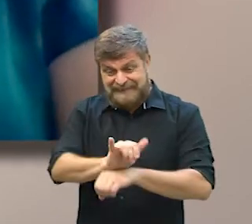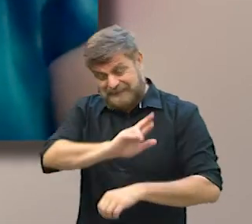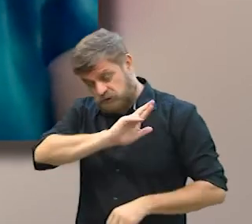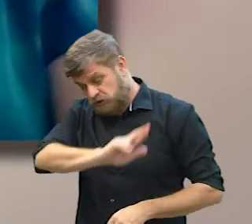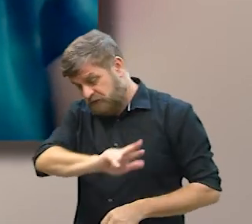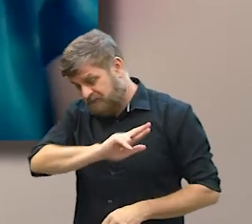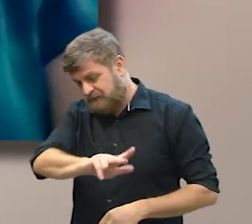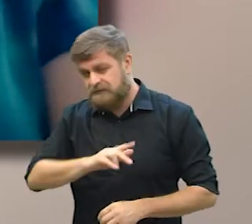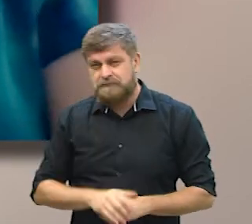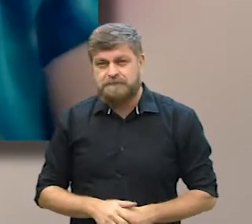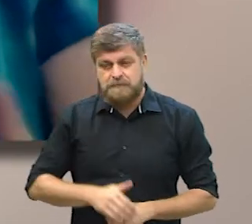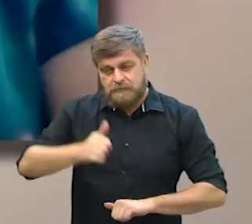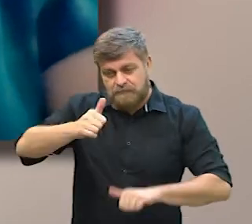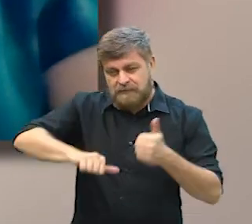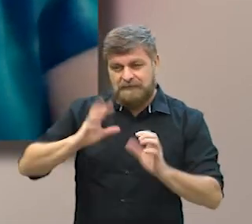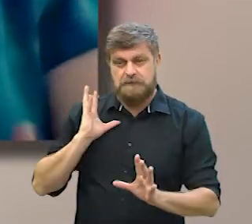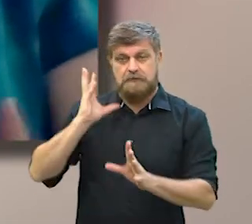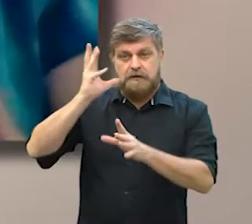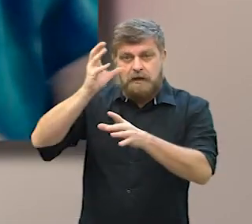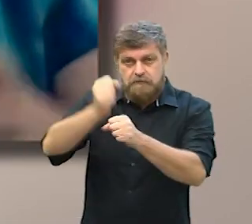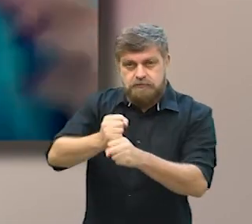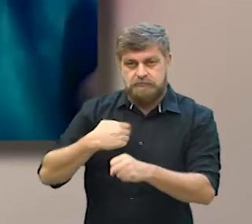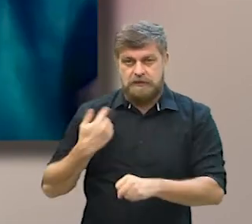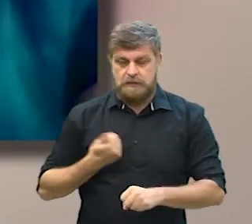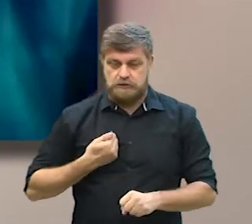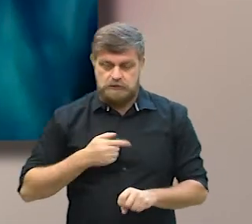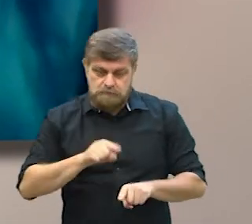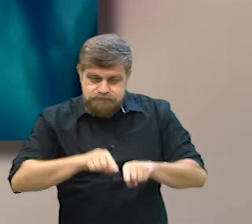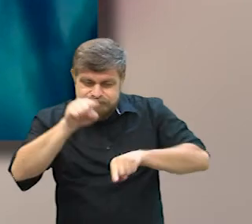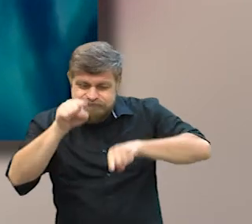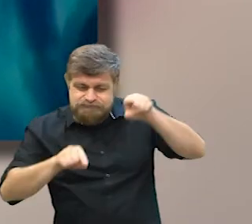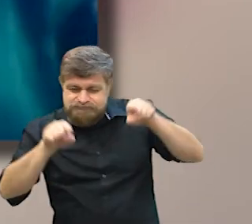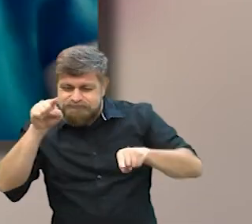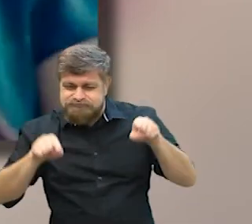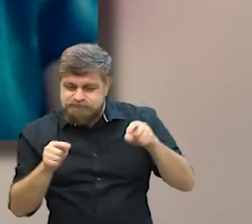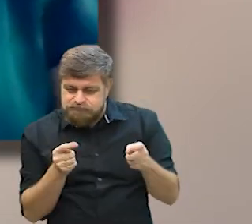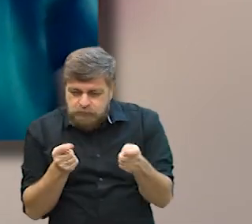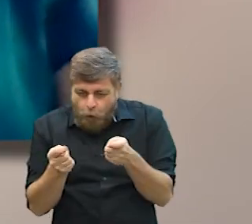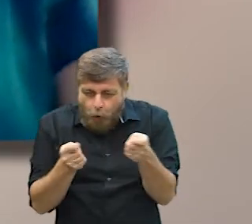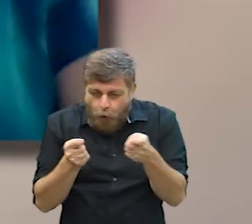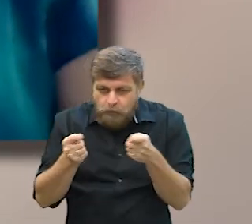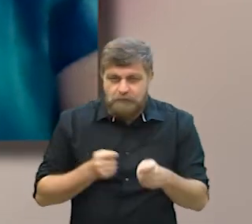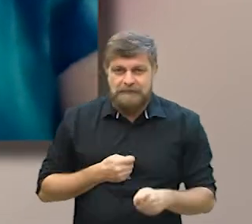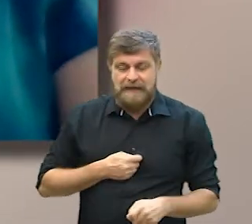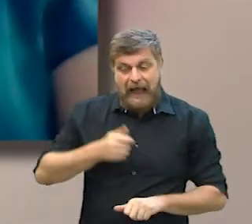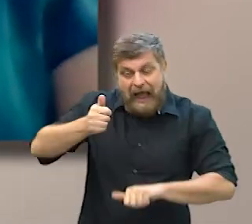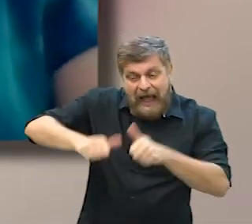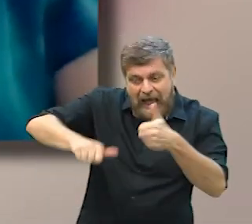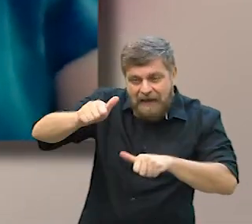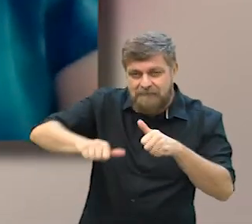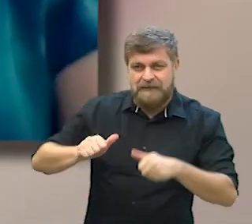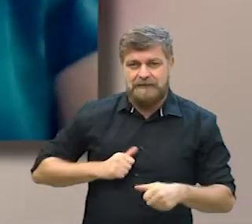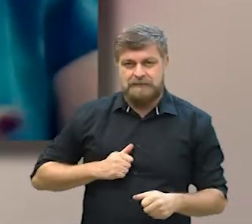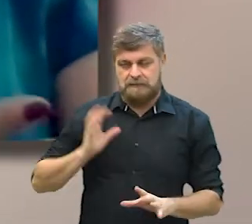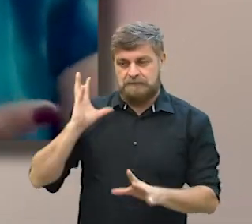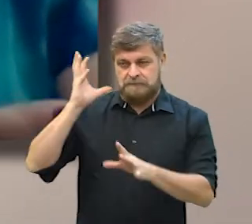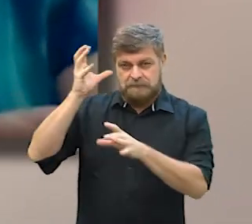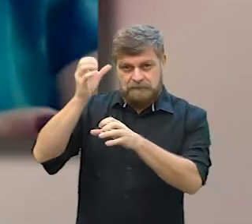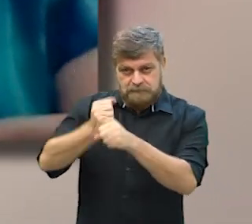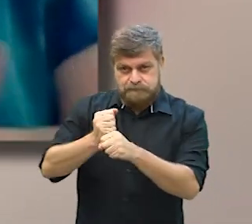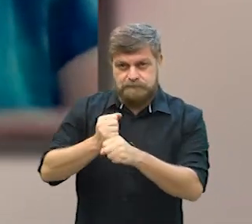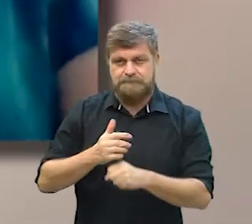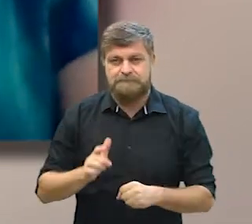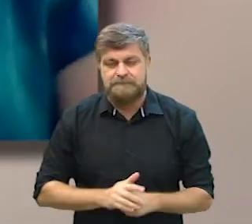através de um outro recurso. Então, dentro da avaliação, a gente vai ter que medir. E também esses processos todos,